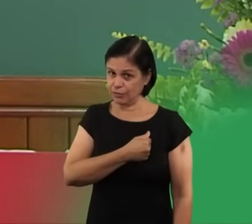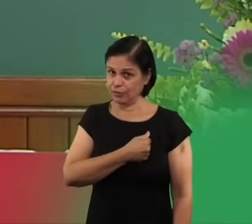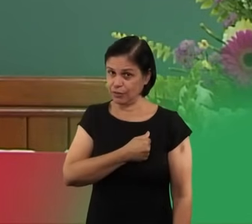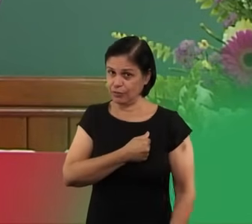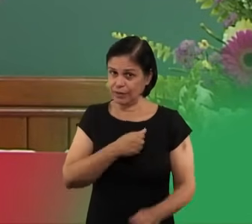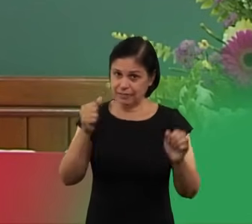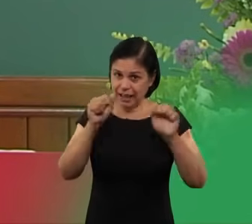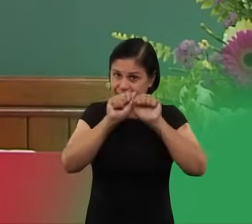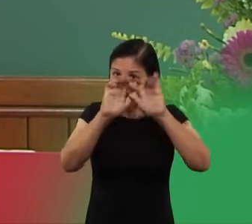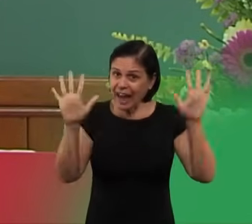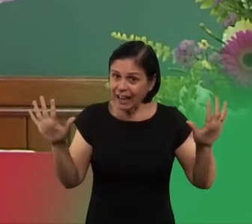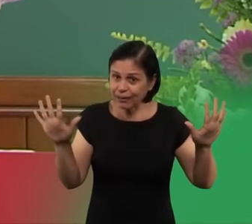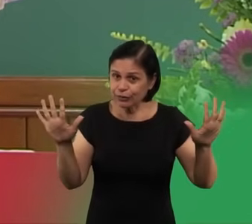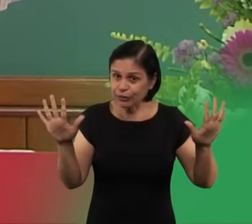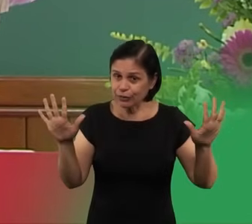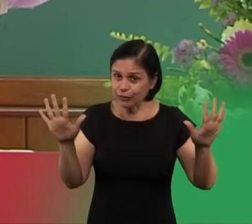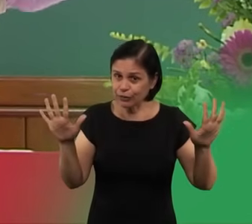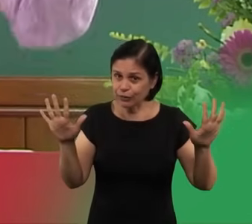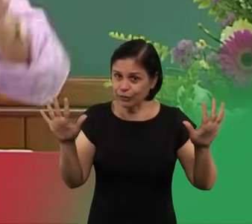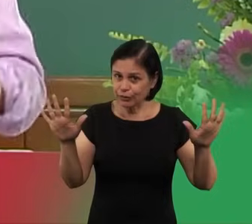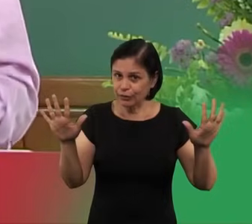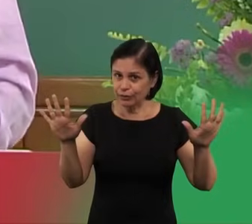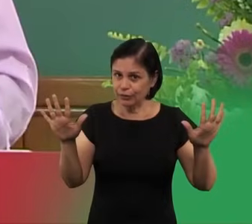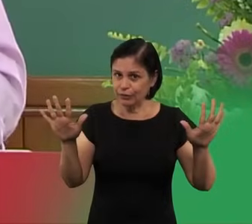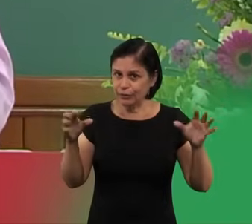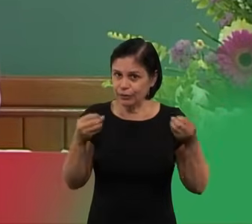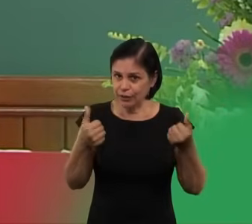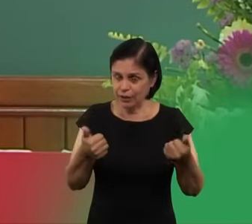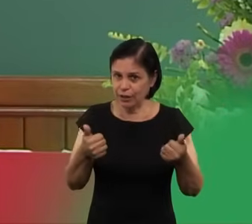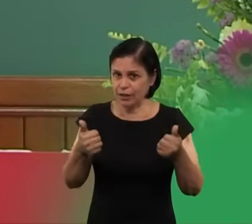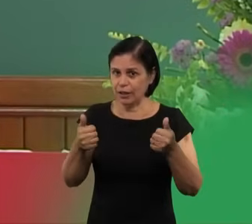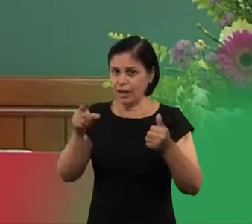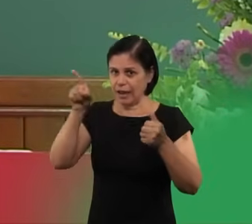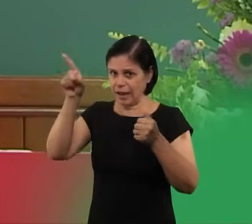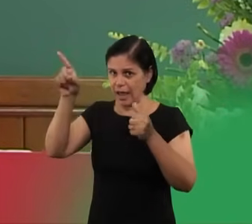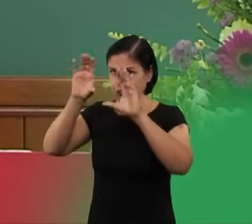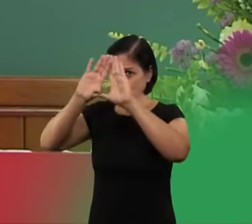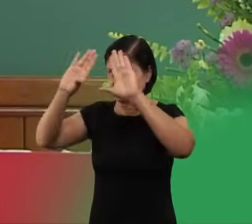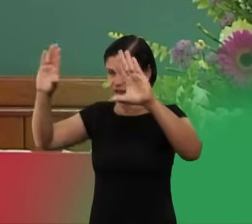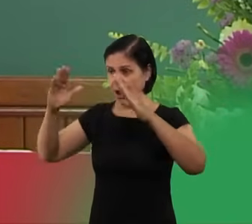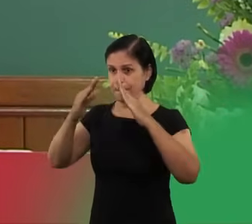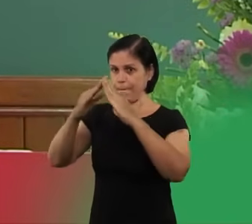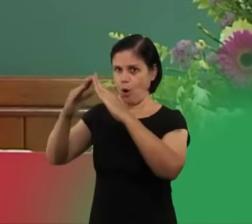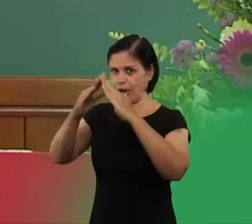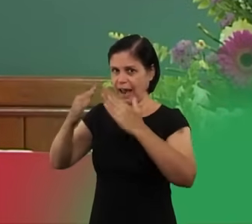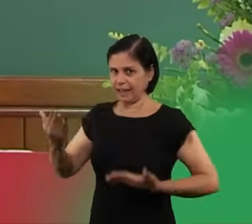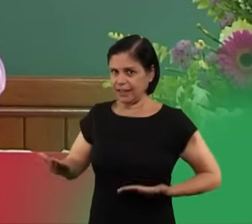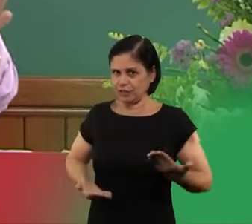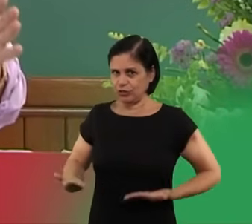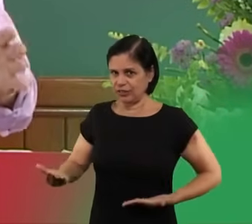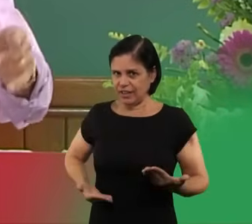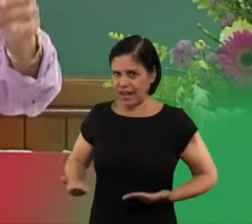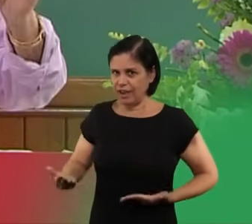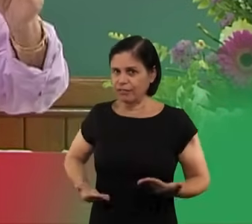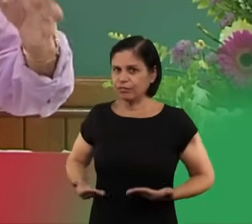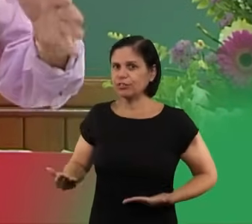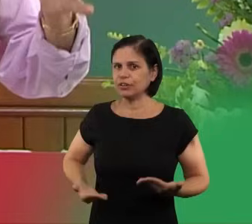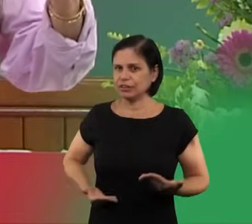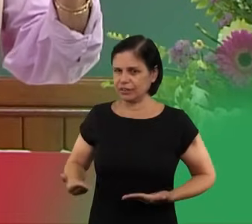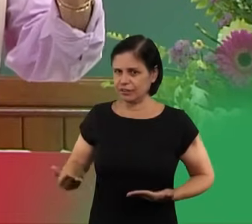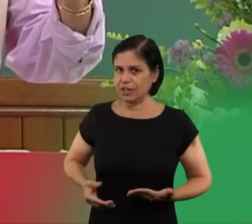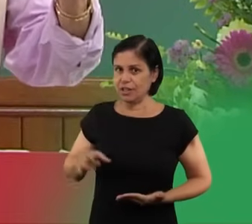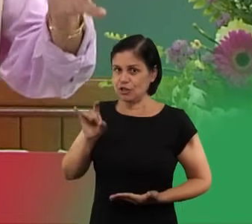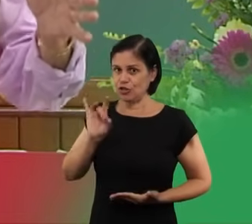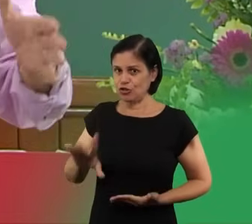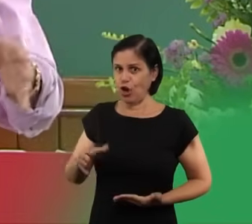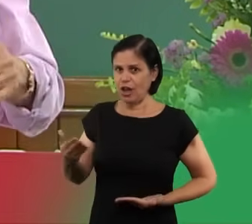Deus. O local, a morada dos santos e a morada daqueles que não receberam a bênção